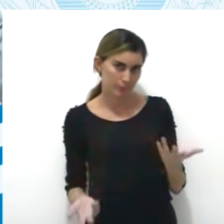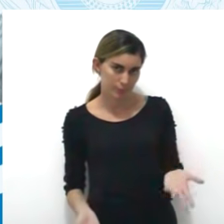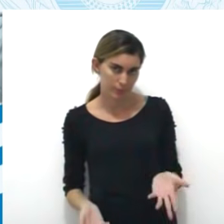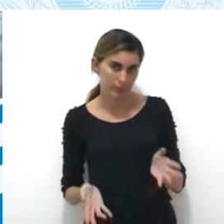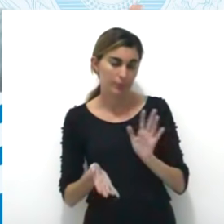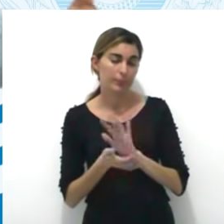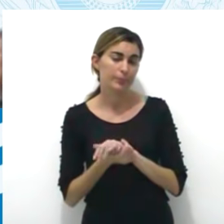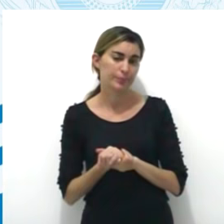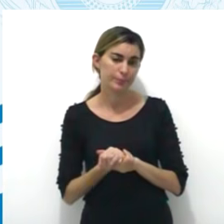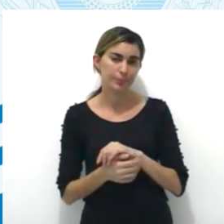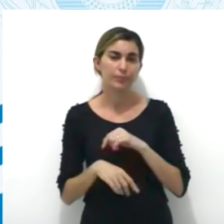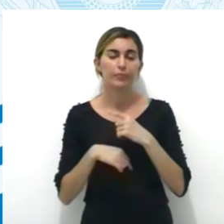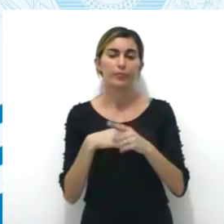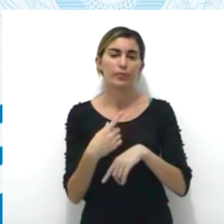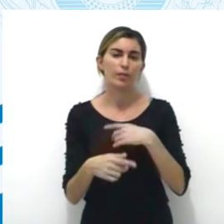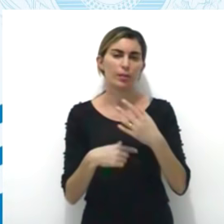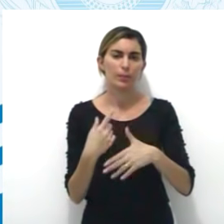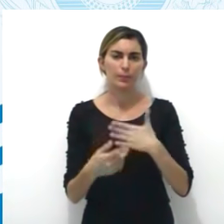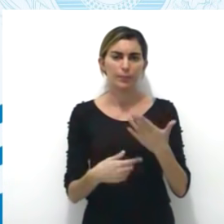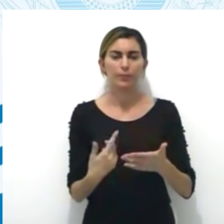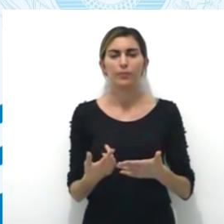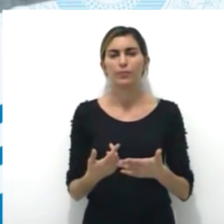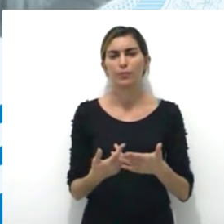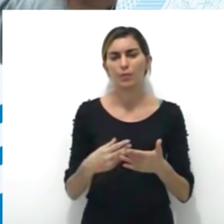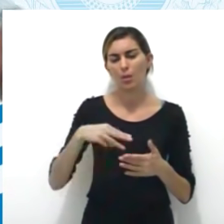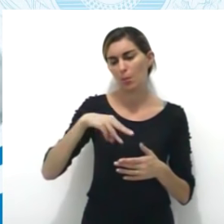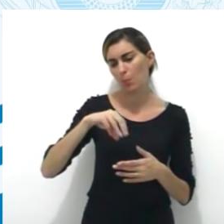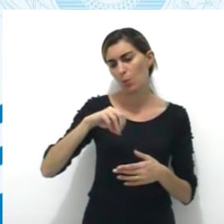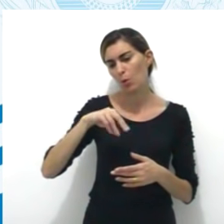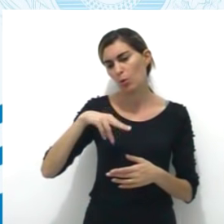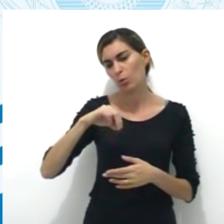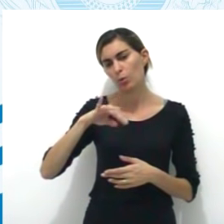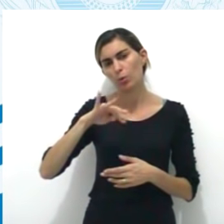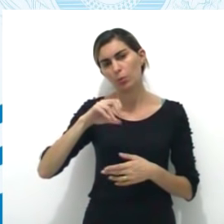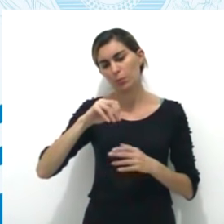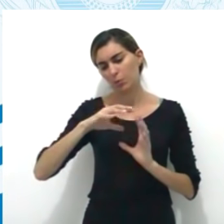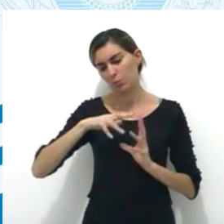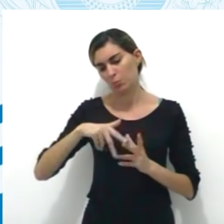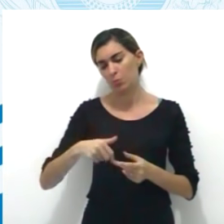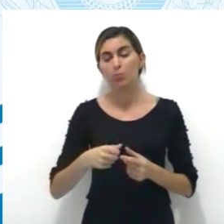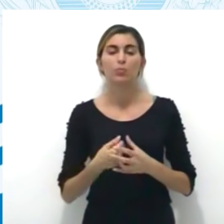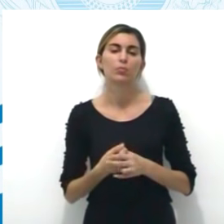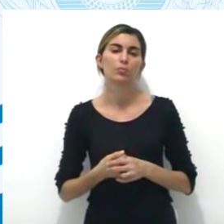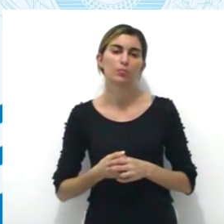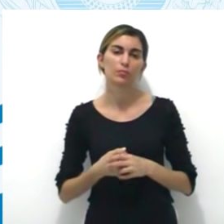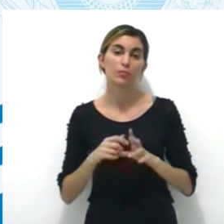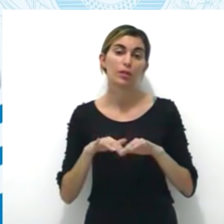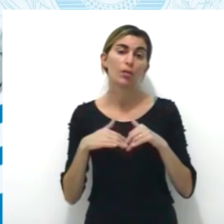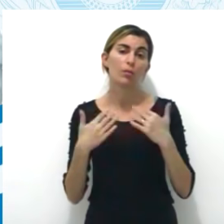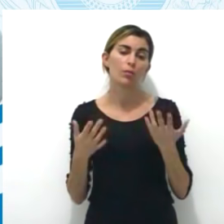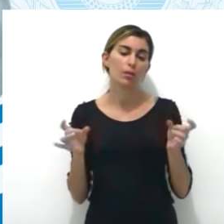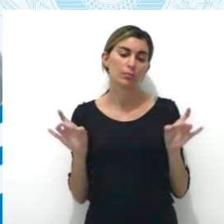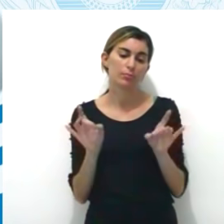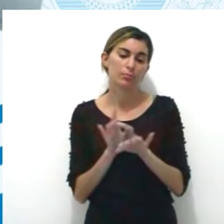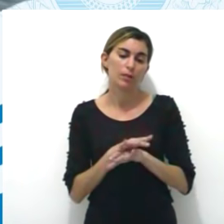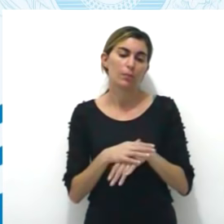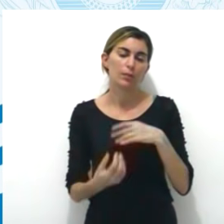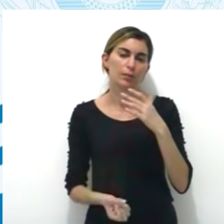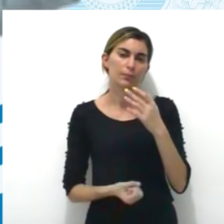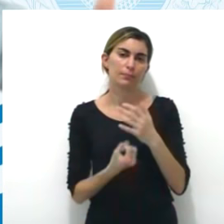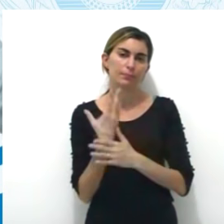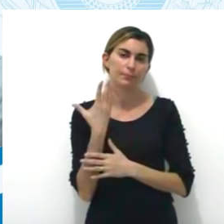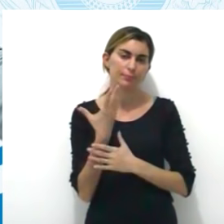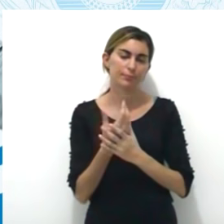animais para acabar com a monotonia do mundo. E quando termina